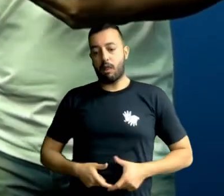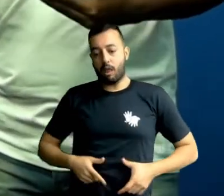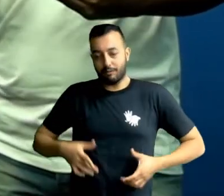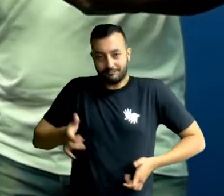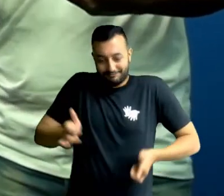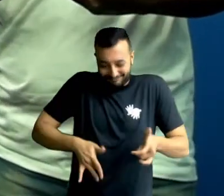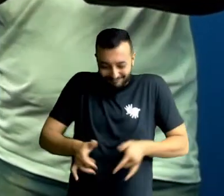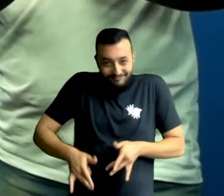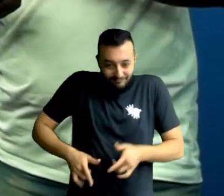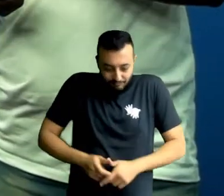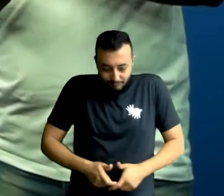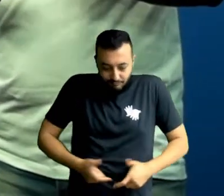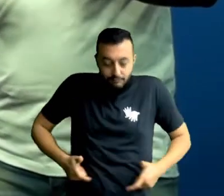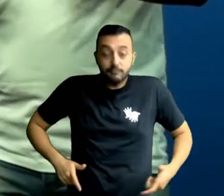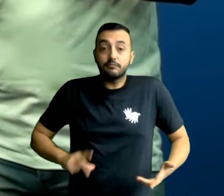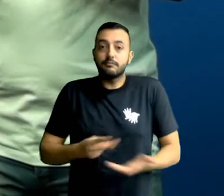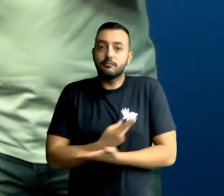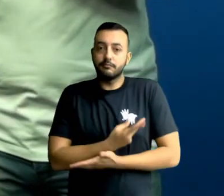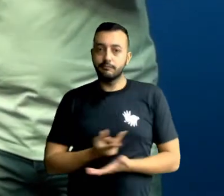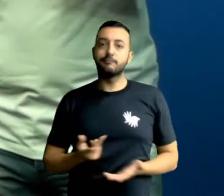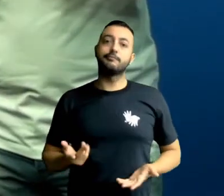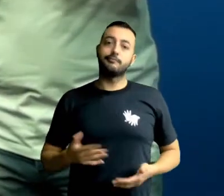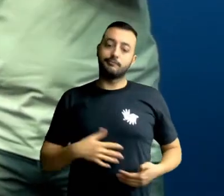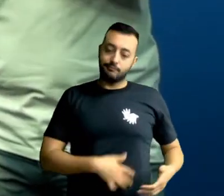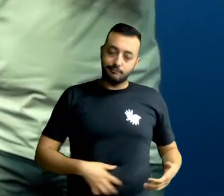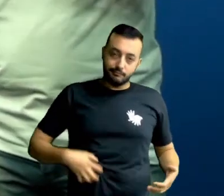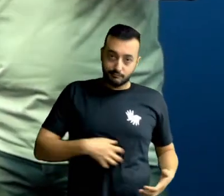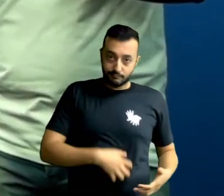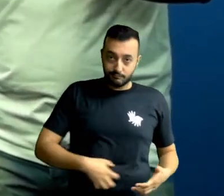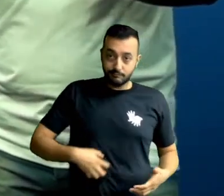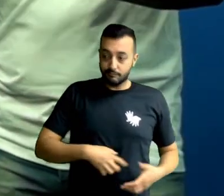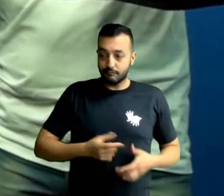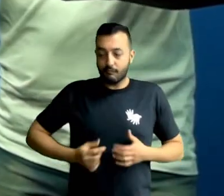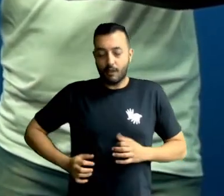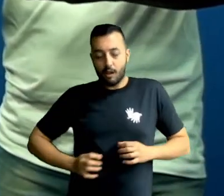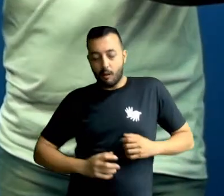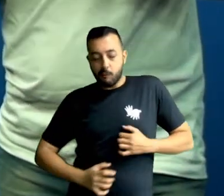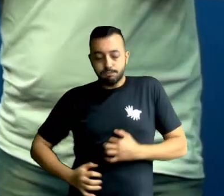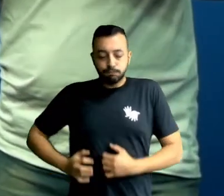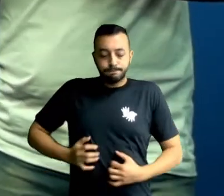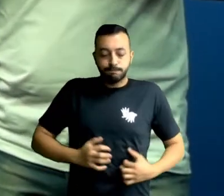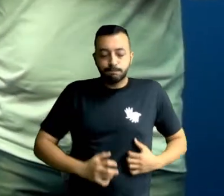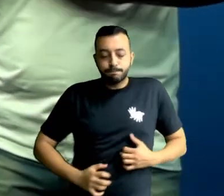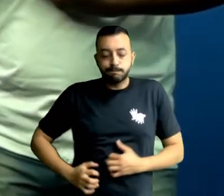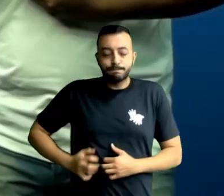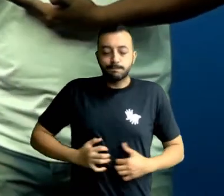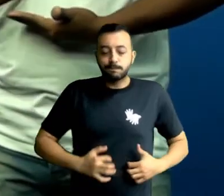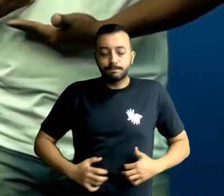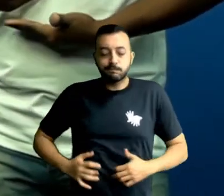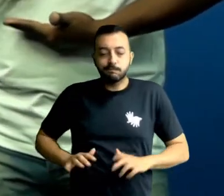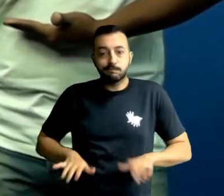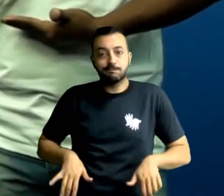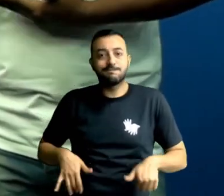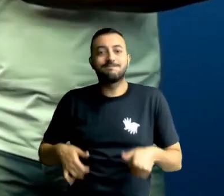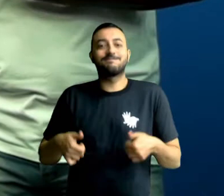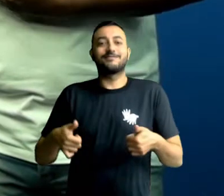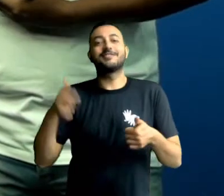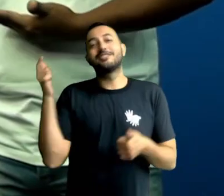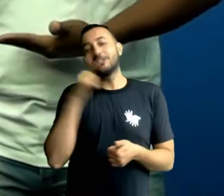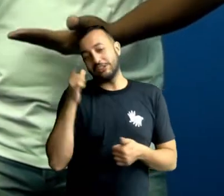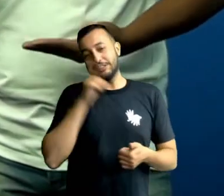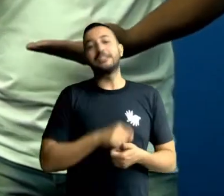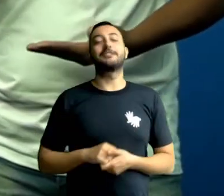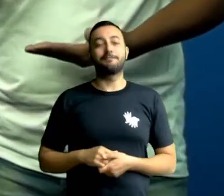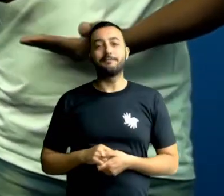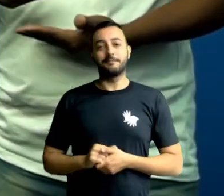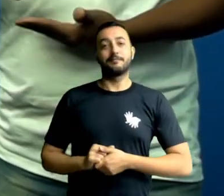no seu intestino e fazer com que a microbiota boa, de bactérias boas do seu trato intestinal, possa